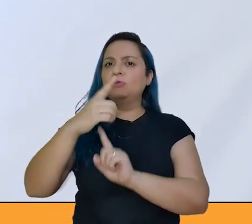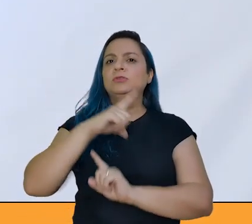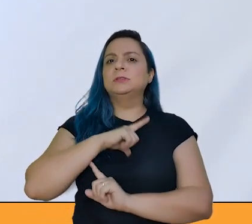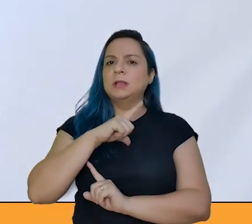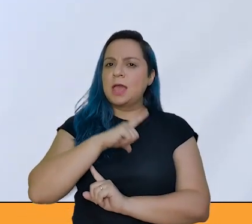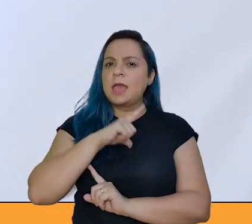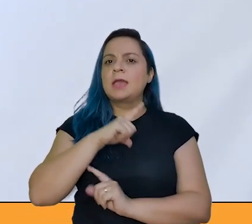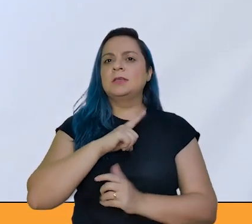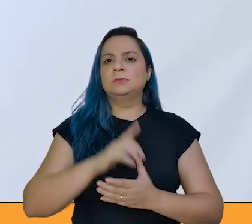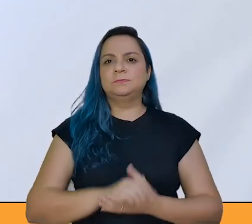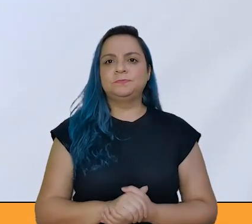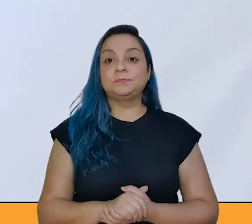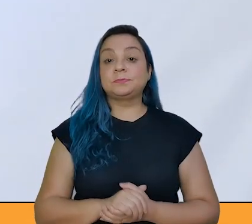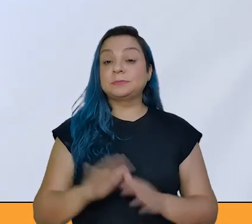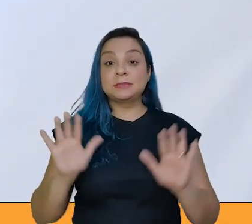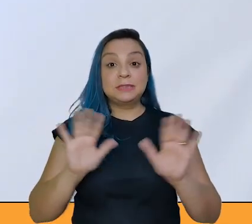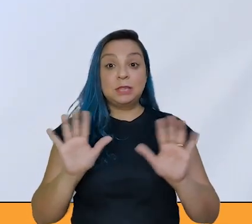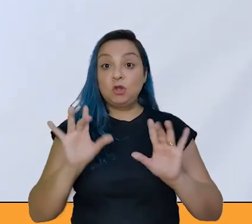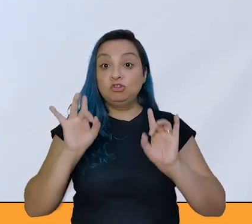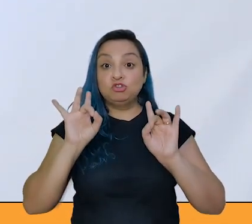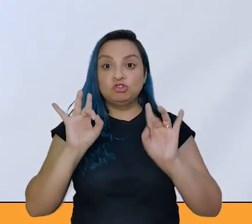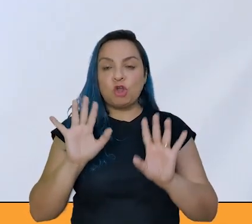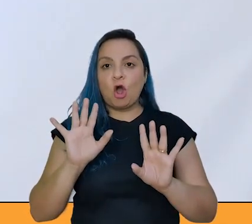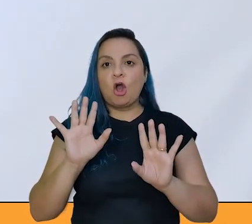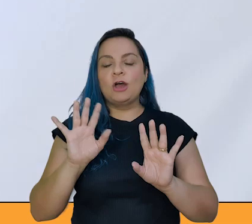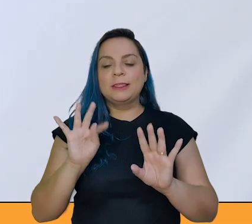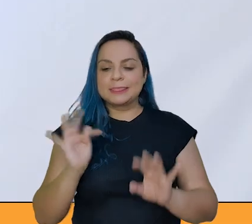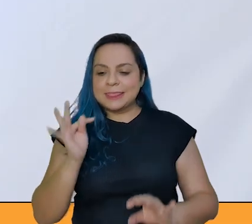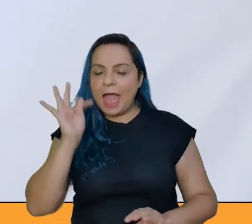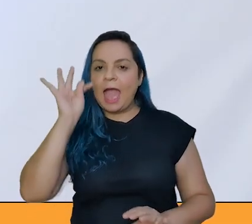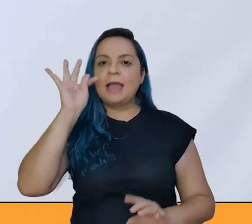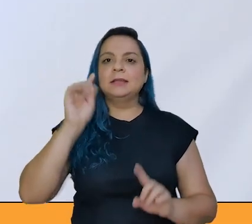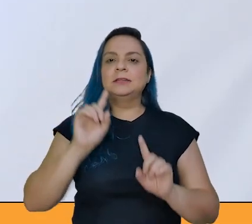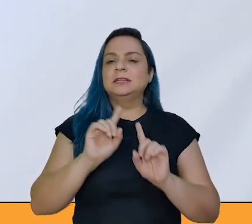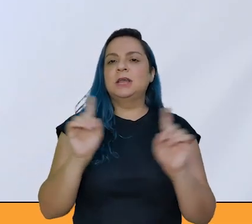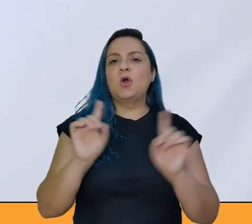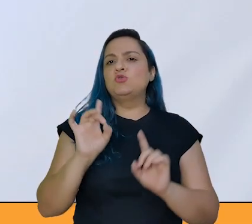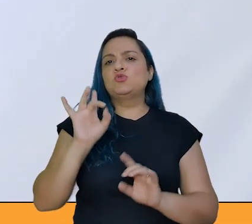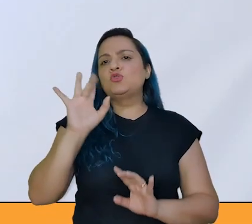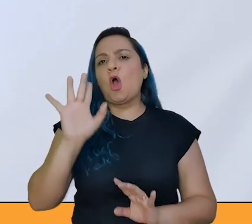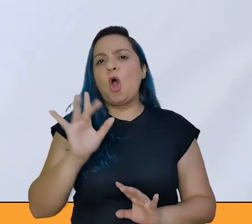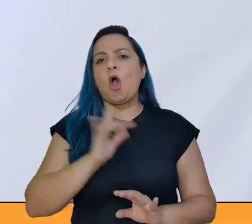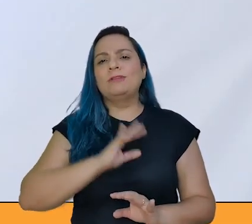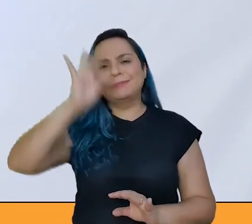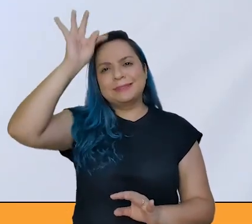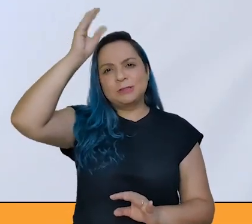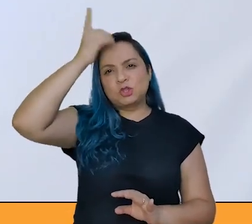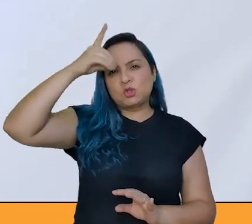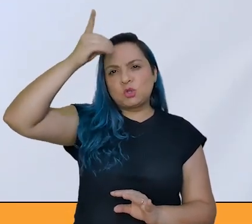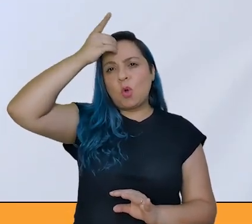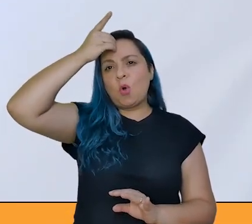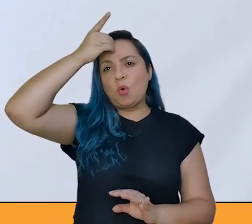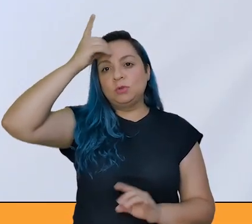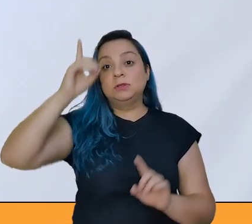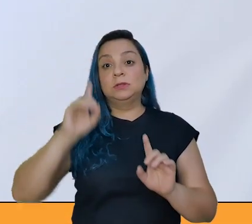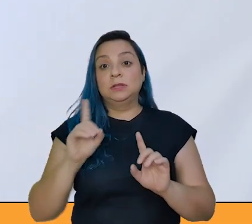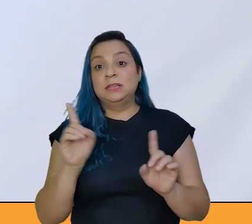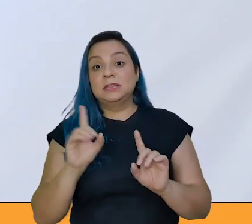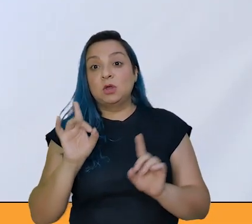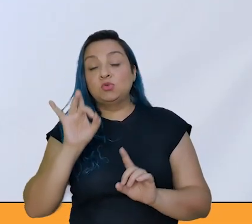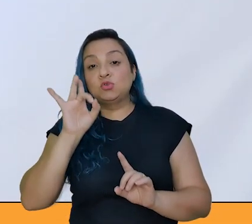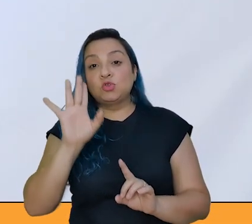assim, de não só de talento, não só de técnica, não só de talento, não só